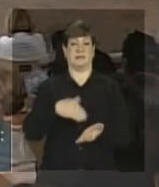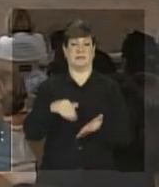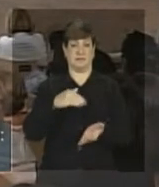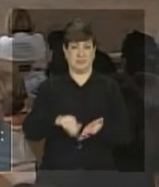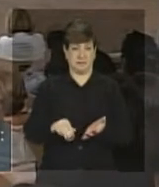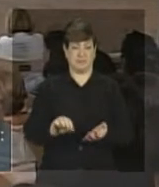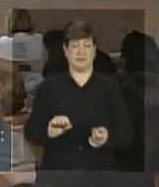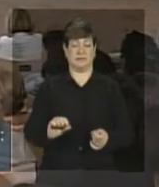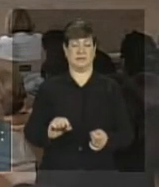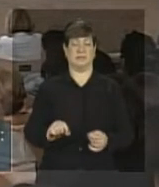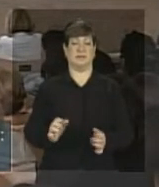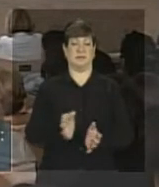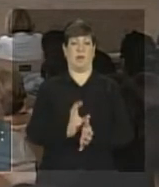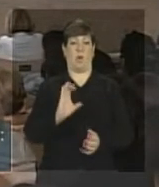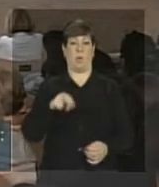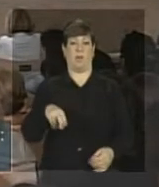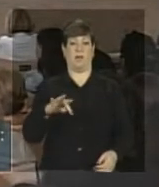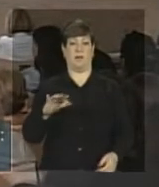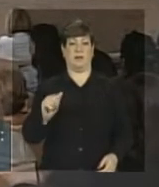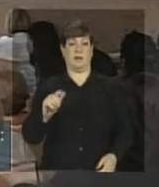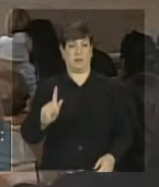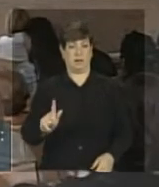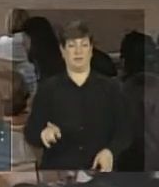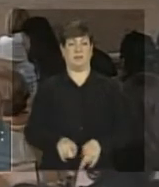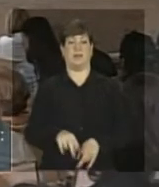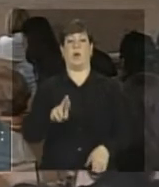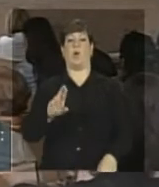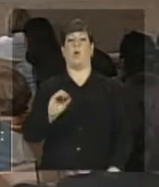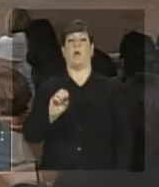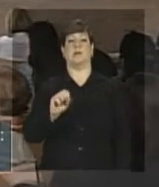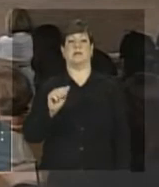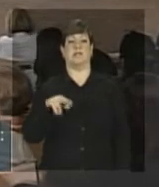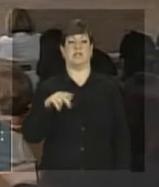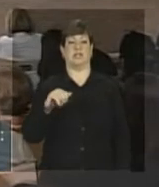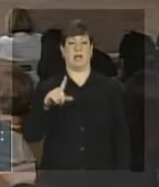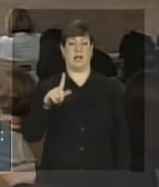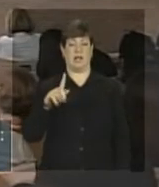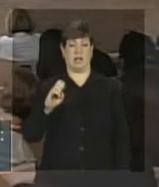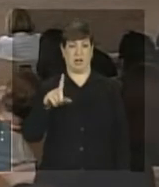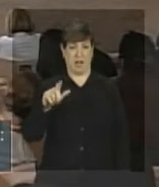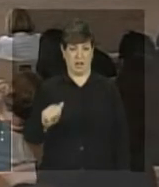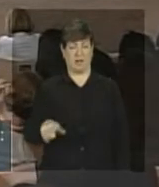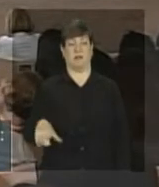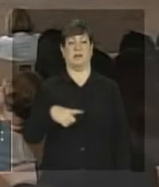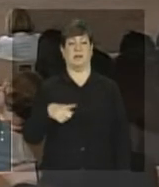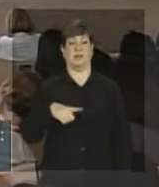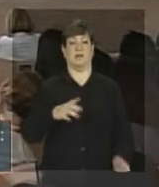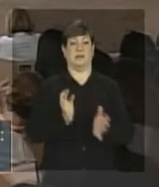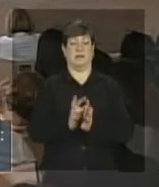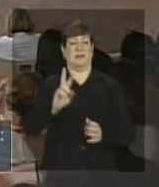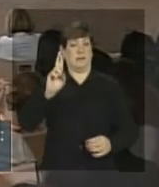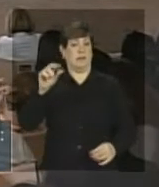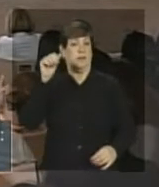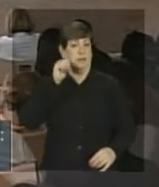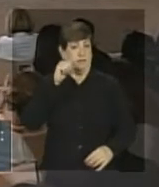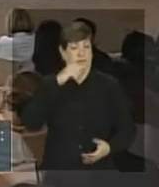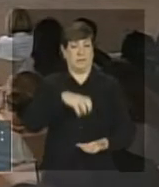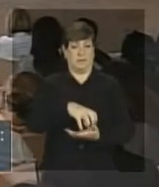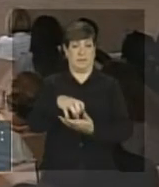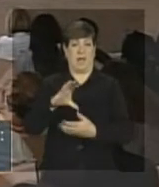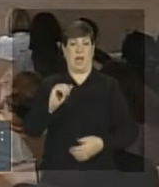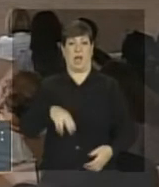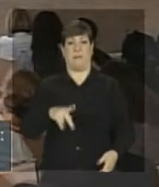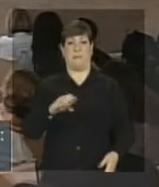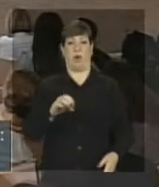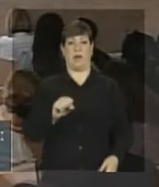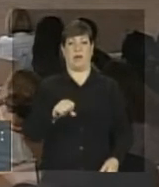Trabalhadores da Agricultura, CONTAG, Rosângela Piovesani, representante do Movimento das Mulheres Camponesas,